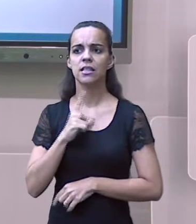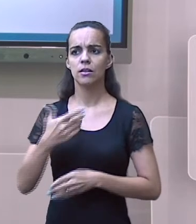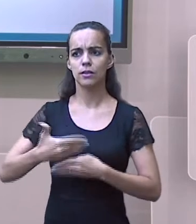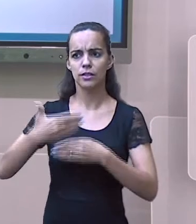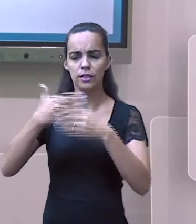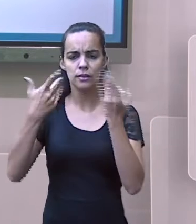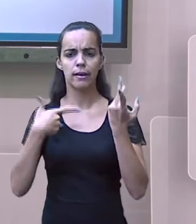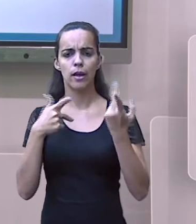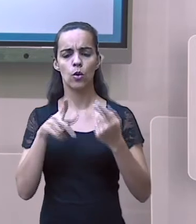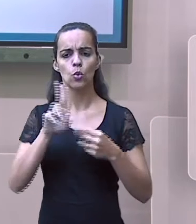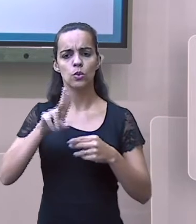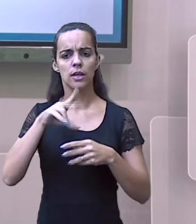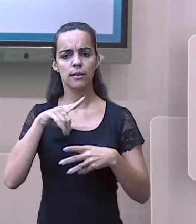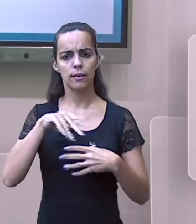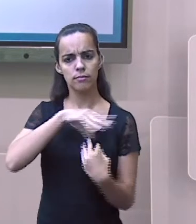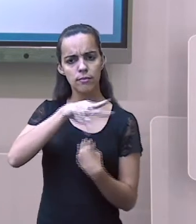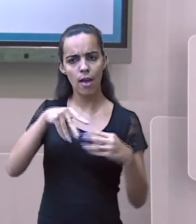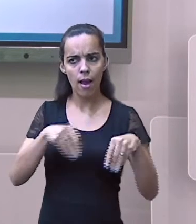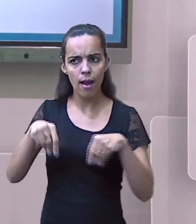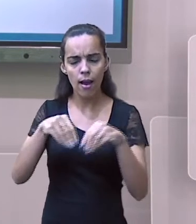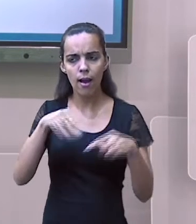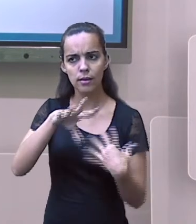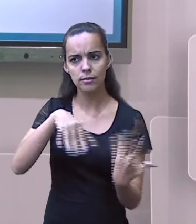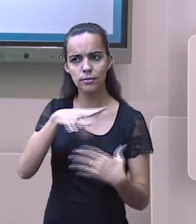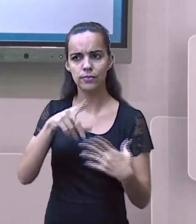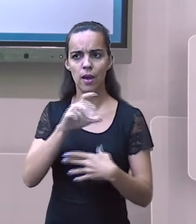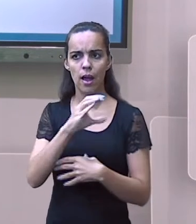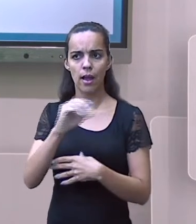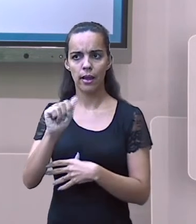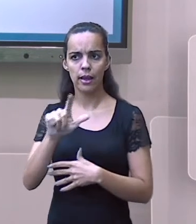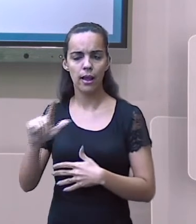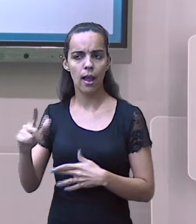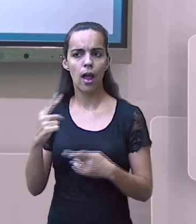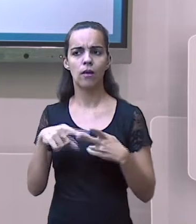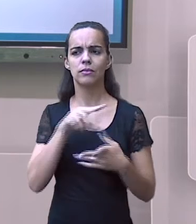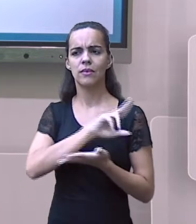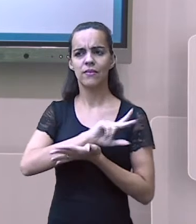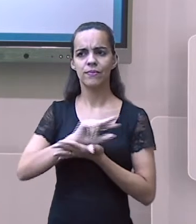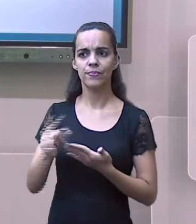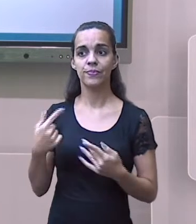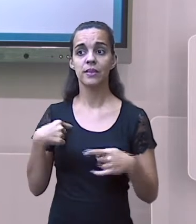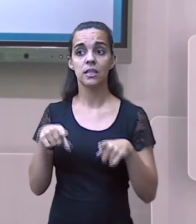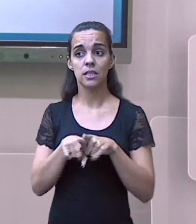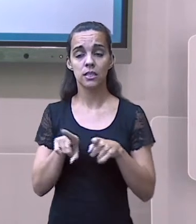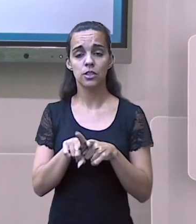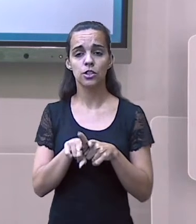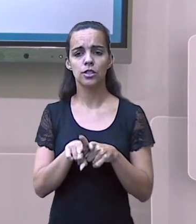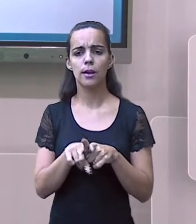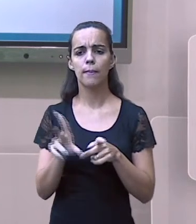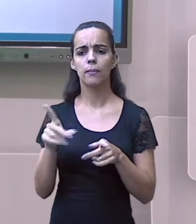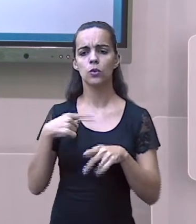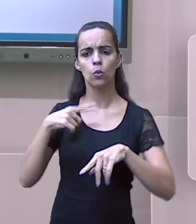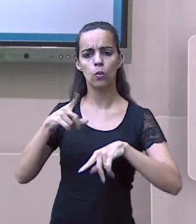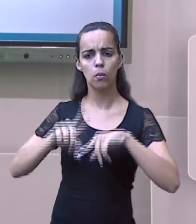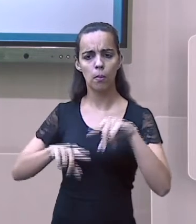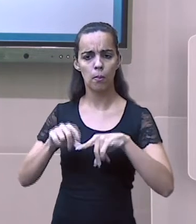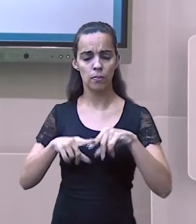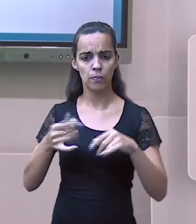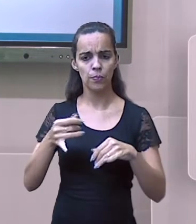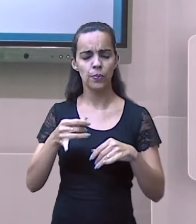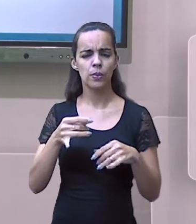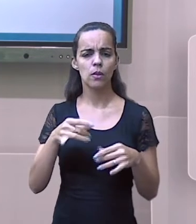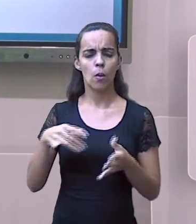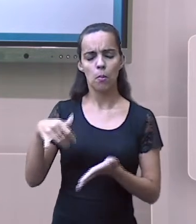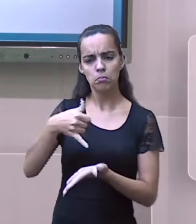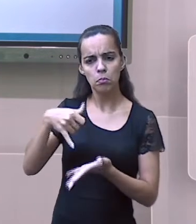com areia, cal, cimento, aditivos. Temos também os impermeabilizantes que são passados,